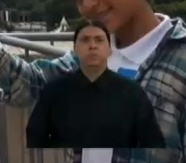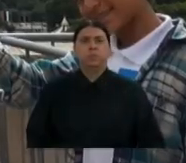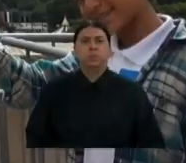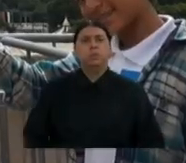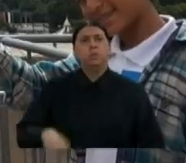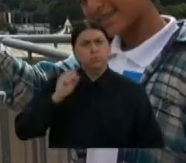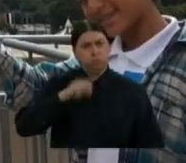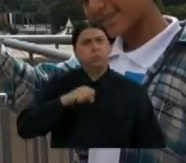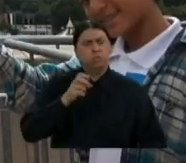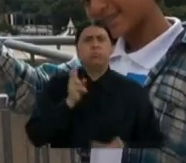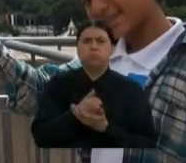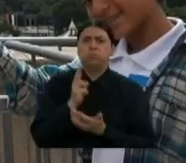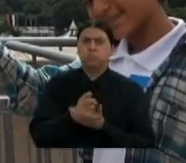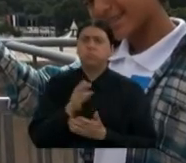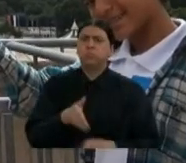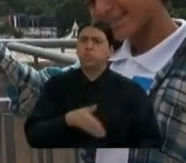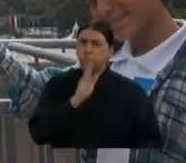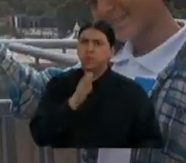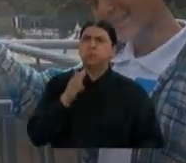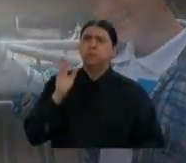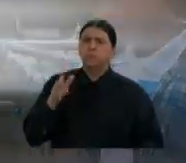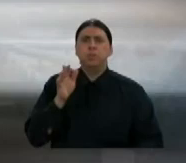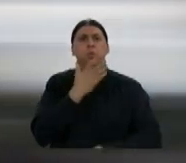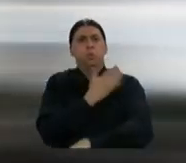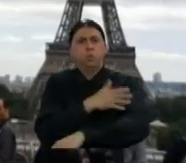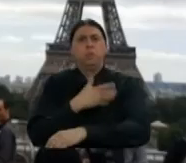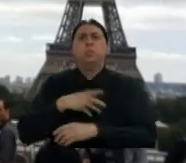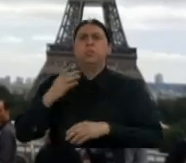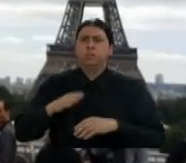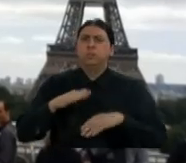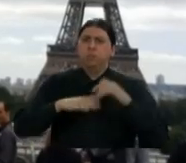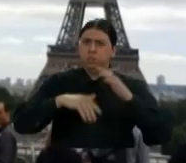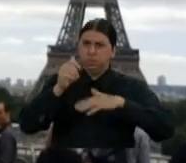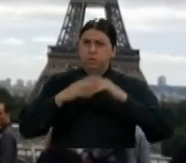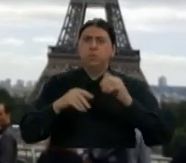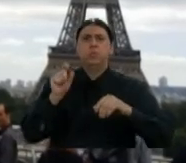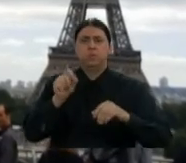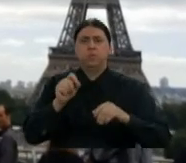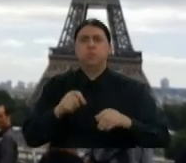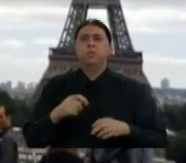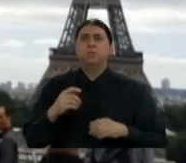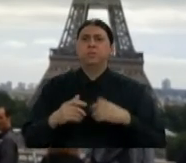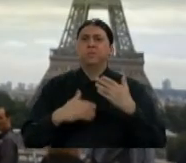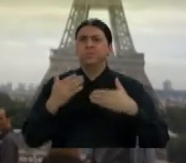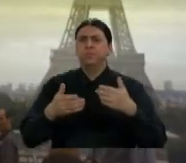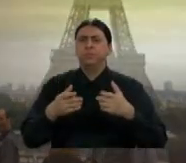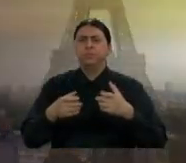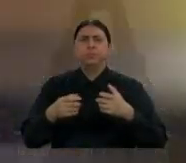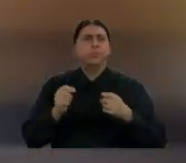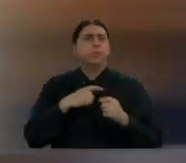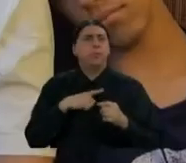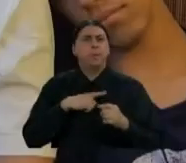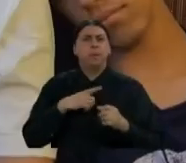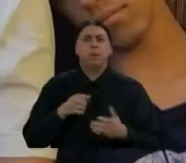viajando então a gente costuma crescer e em lugares abertos assim título